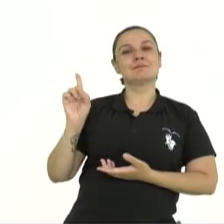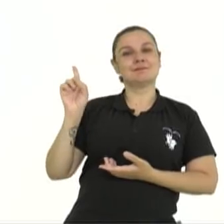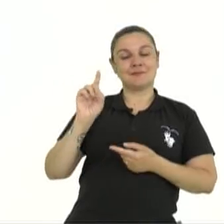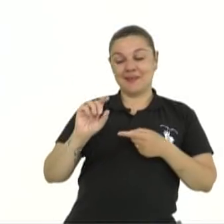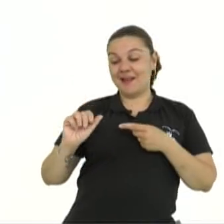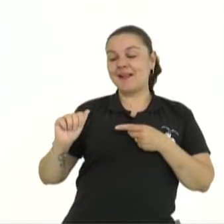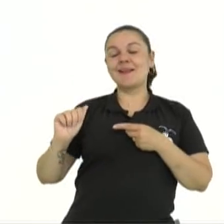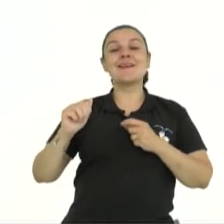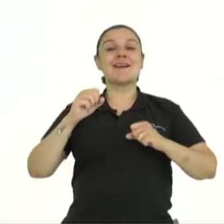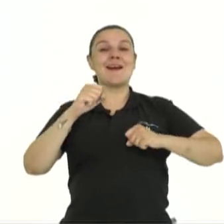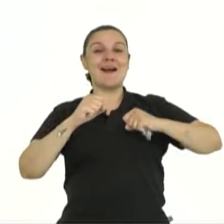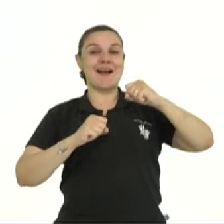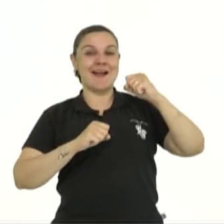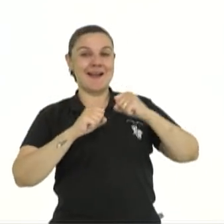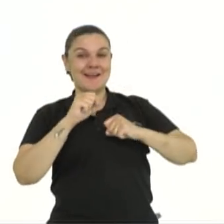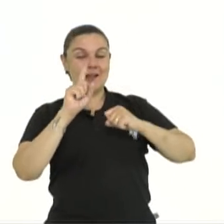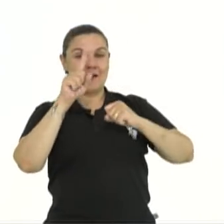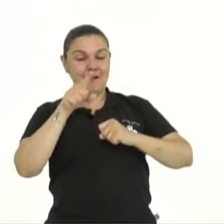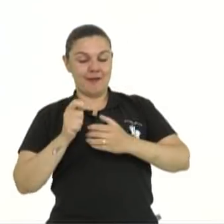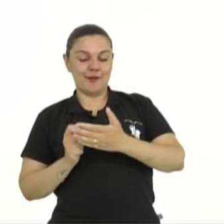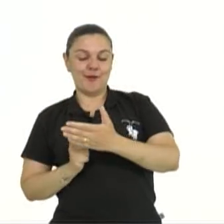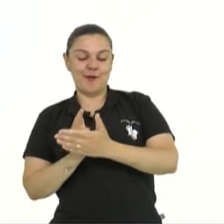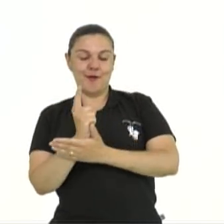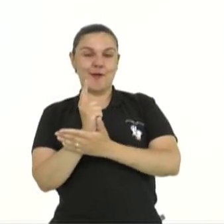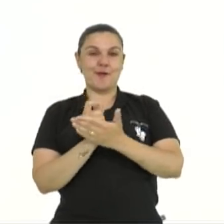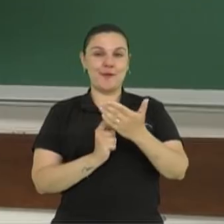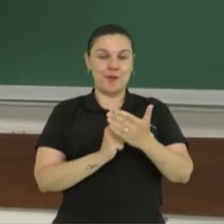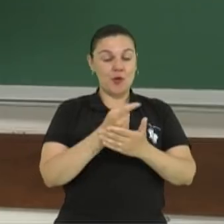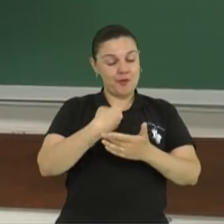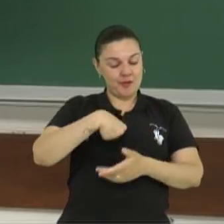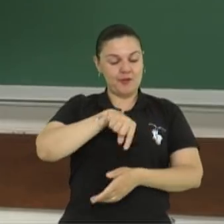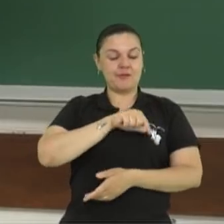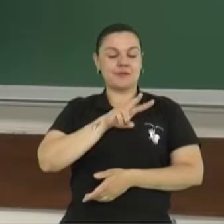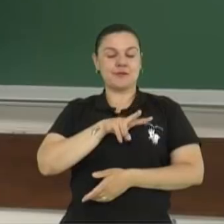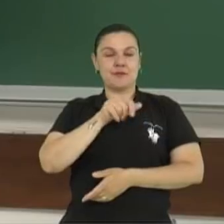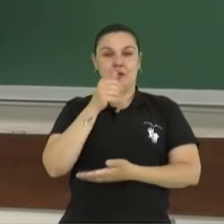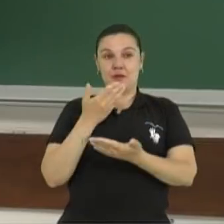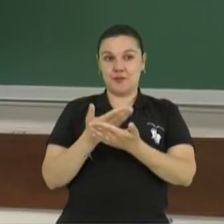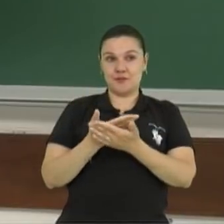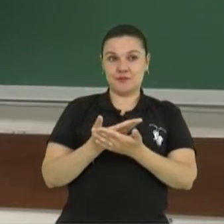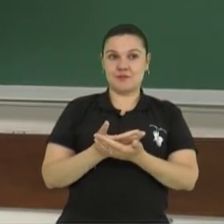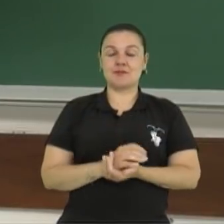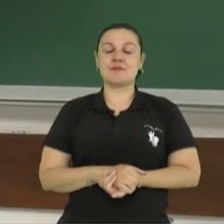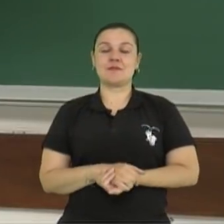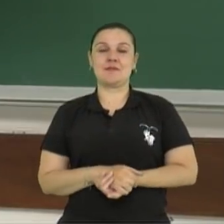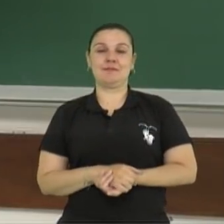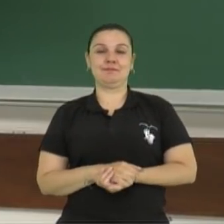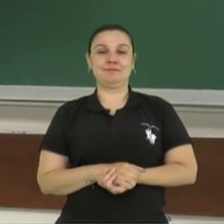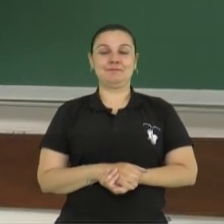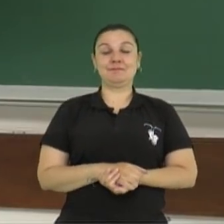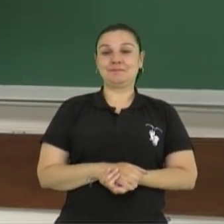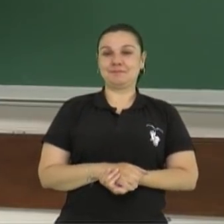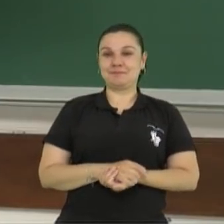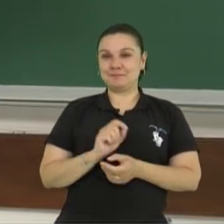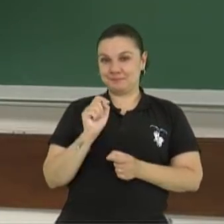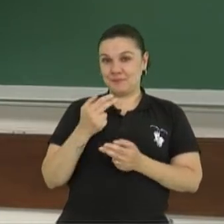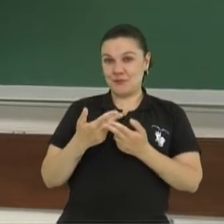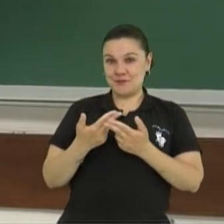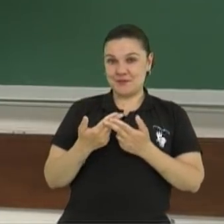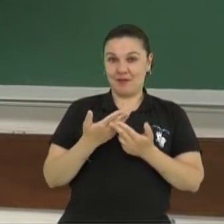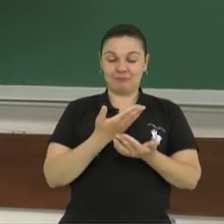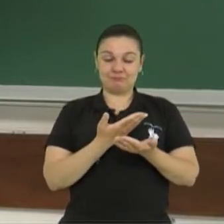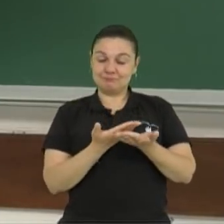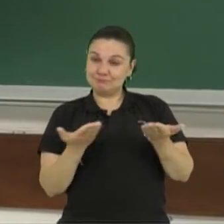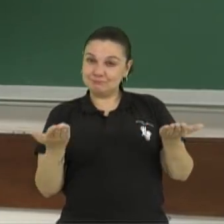Da indústrias de bens de consumo, que nós vamos consumir os produtos que ela produz, ok? Para você